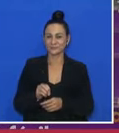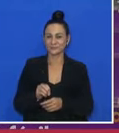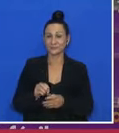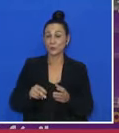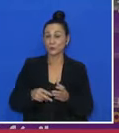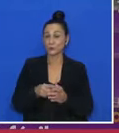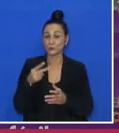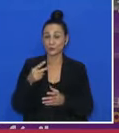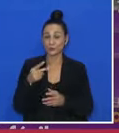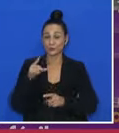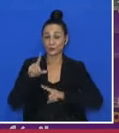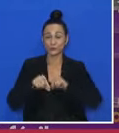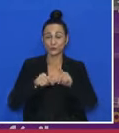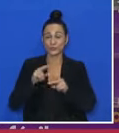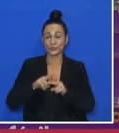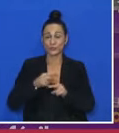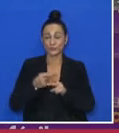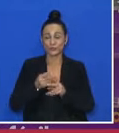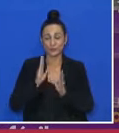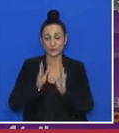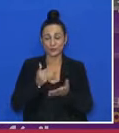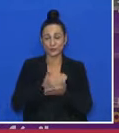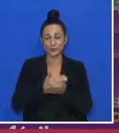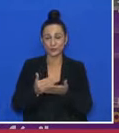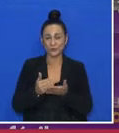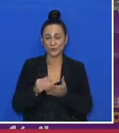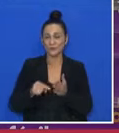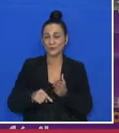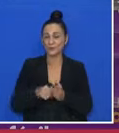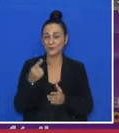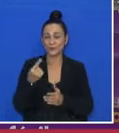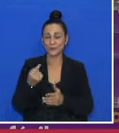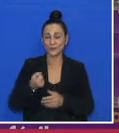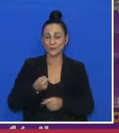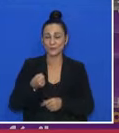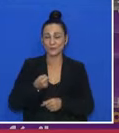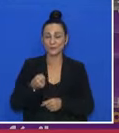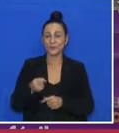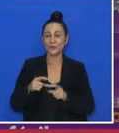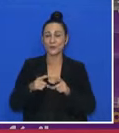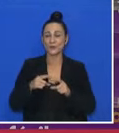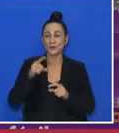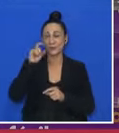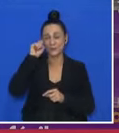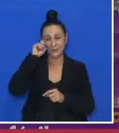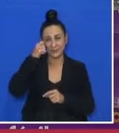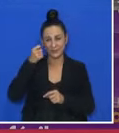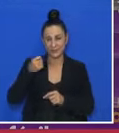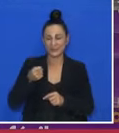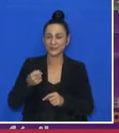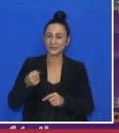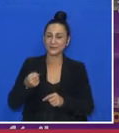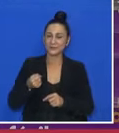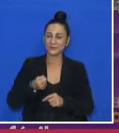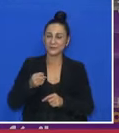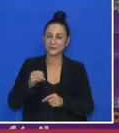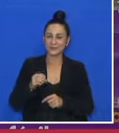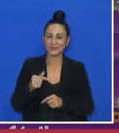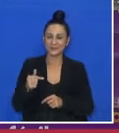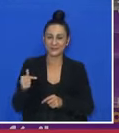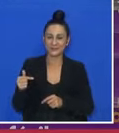O segundo sorteio da dupla cena já começou. Primeiro número, bola preta, 07. Preta,